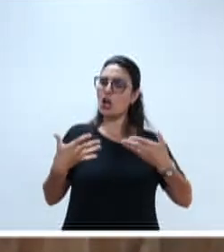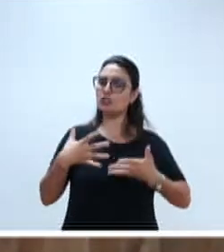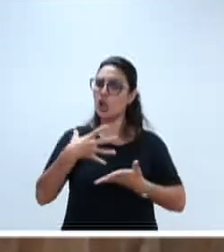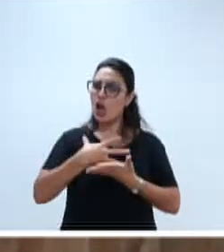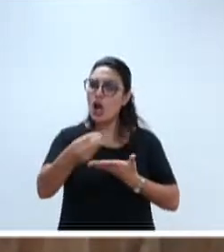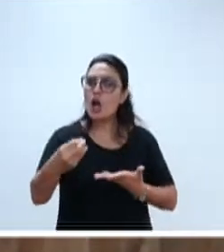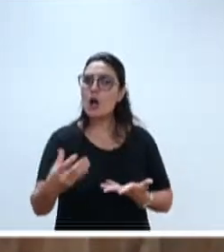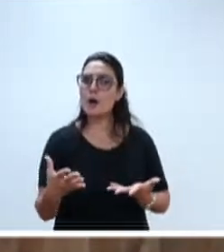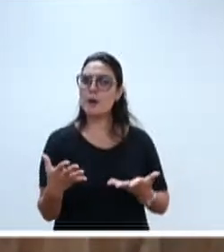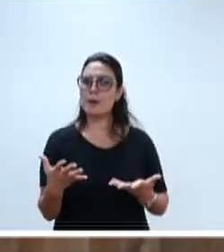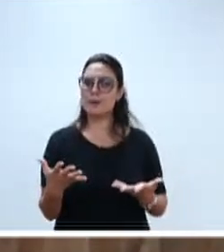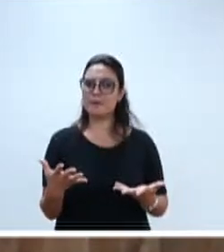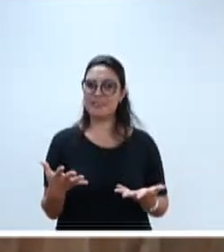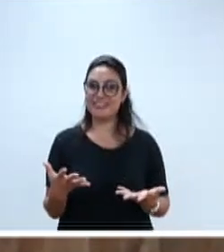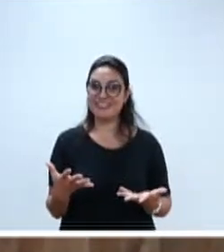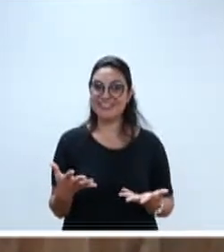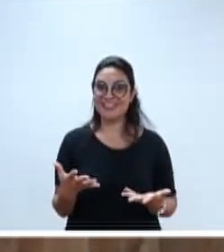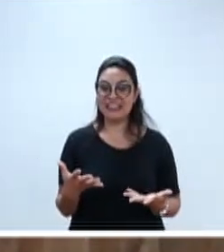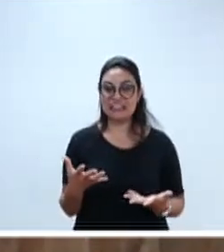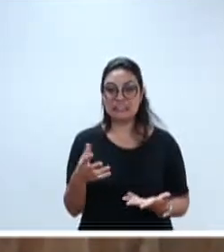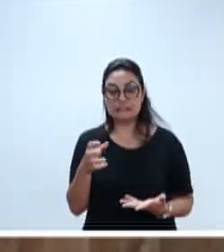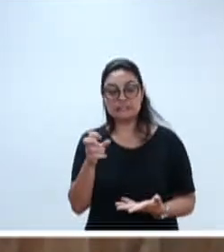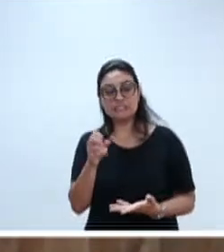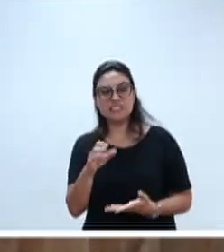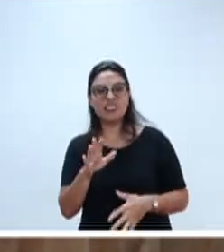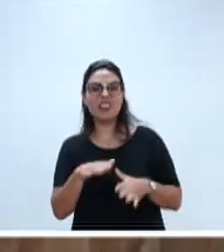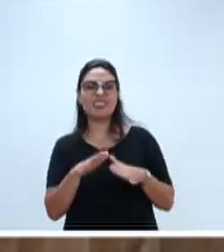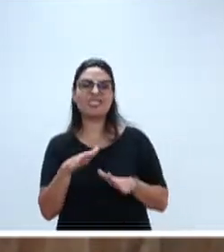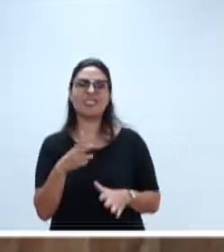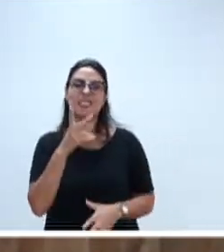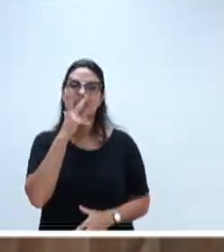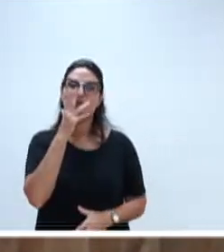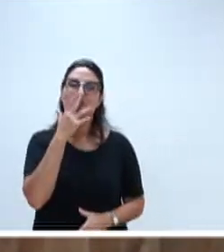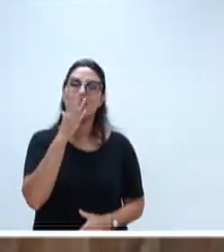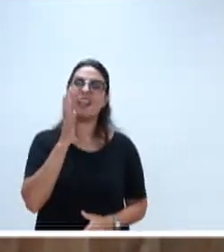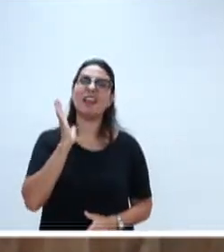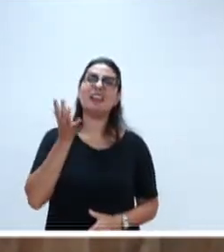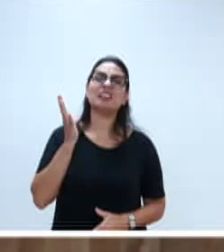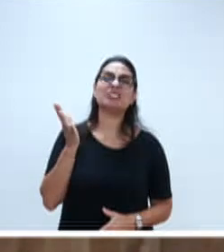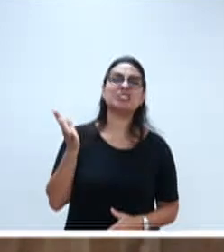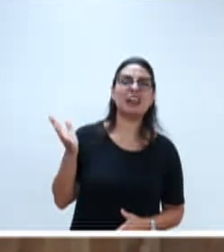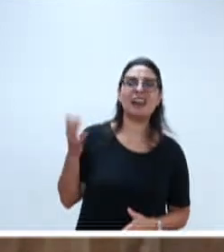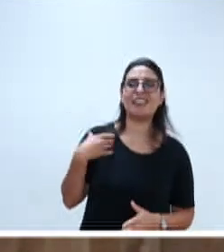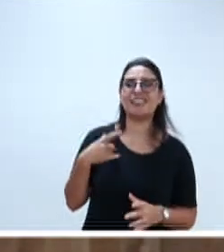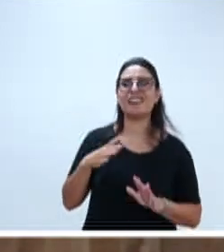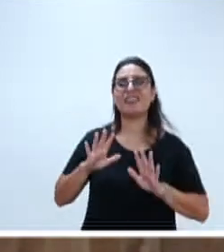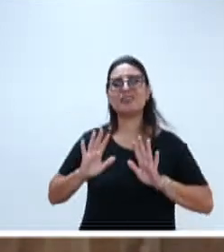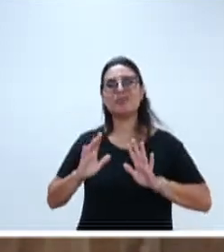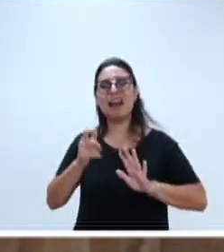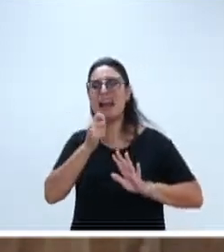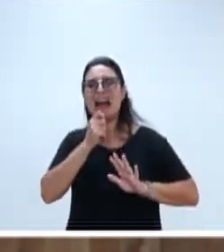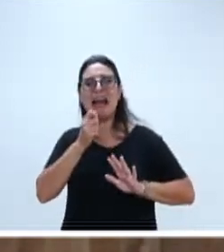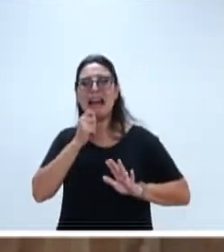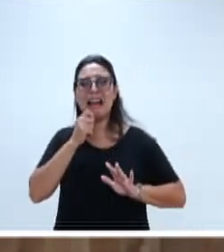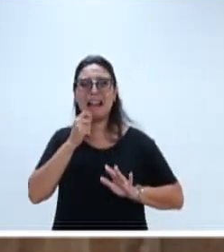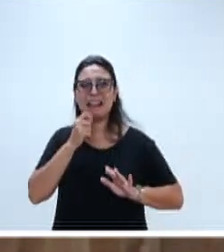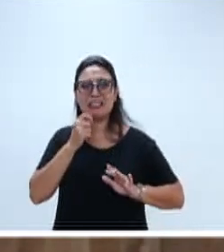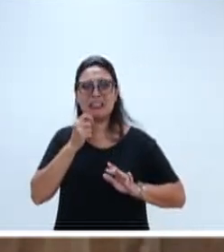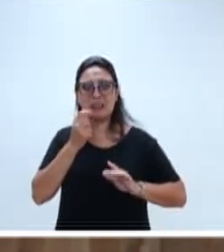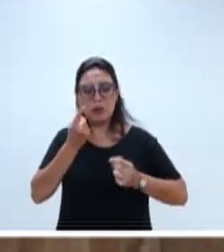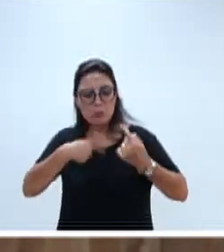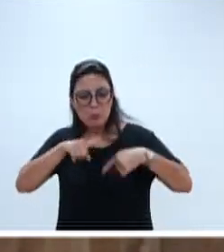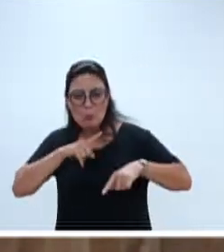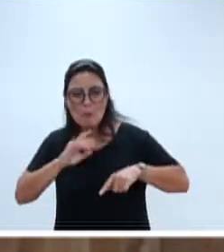fez, mas assim, não sentiu que foi tão marcante, eu quero que você repita uma oração comigo, e depois eu quero orar com